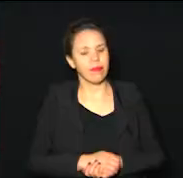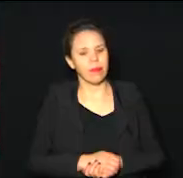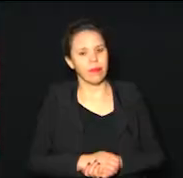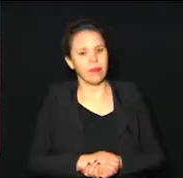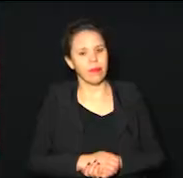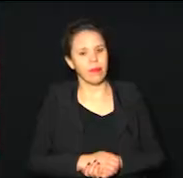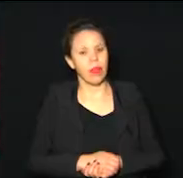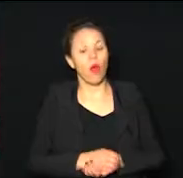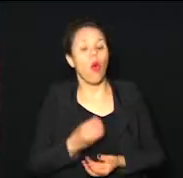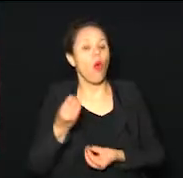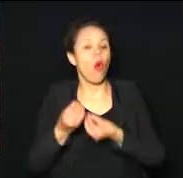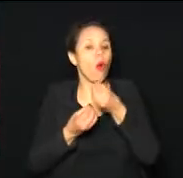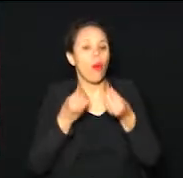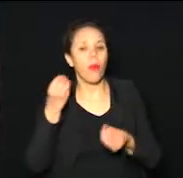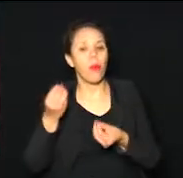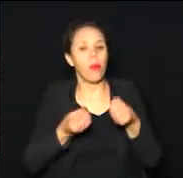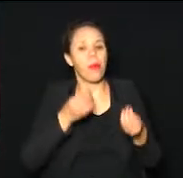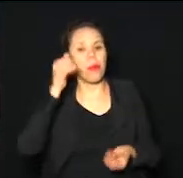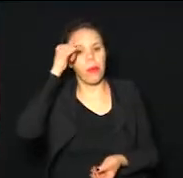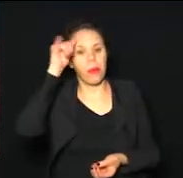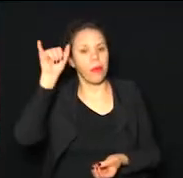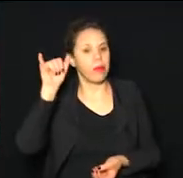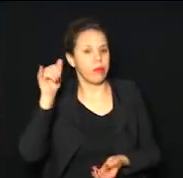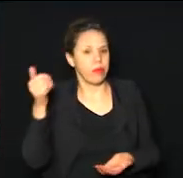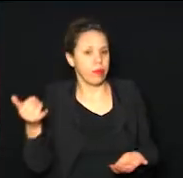Como evitar, né? Mas